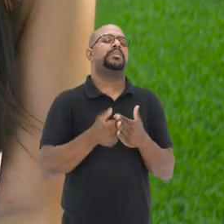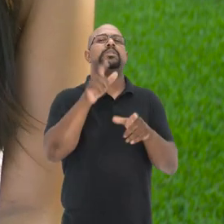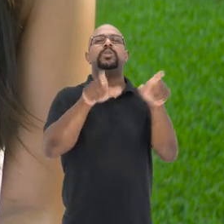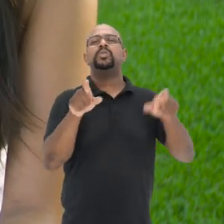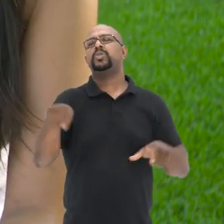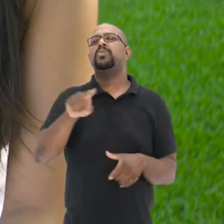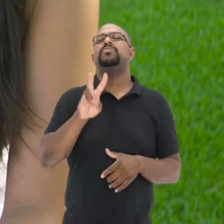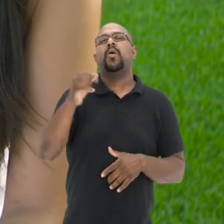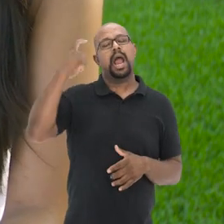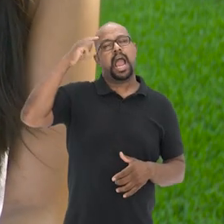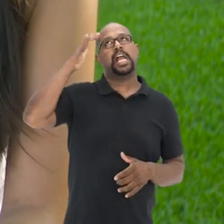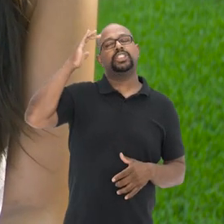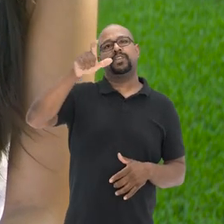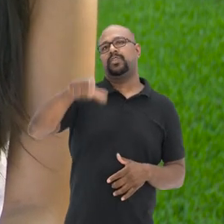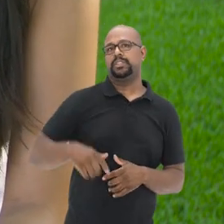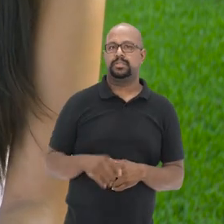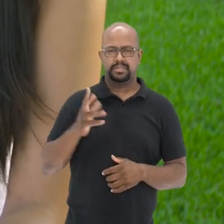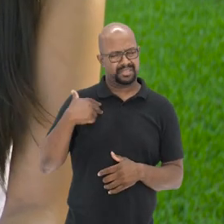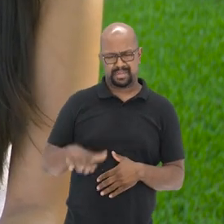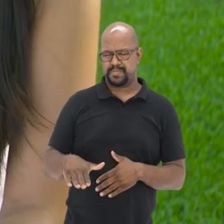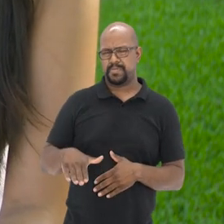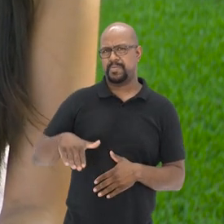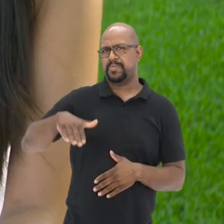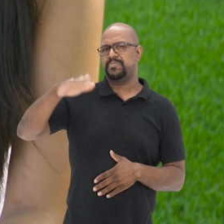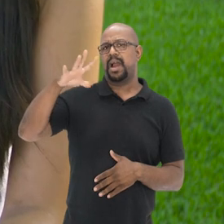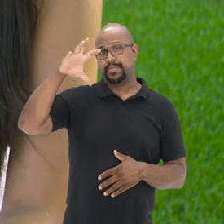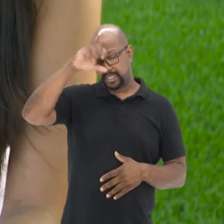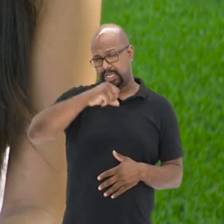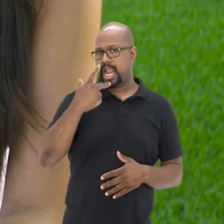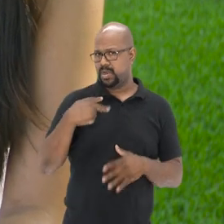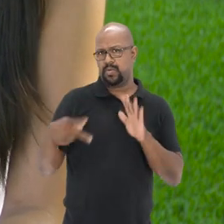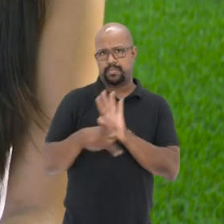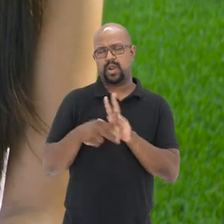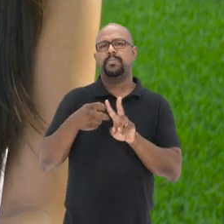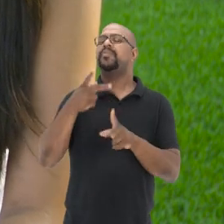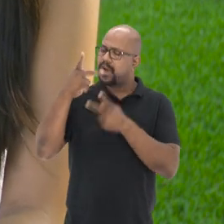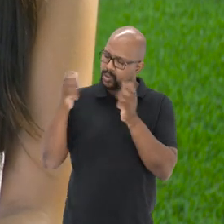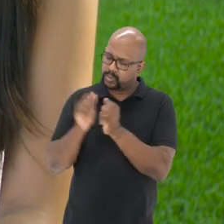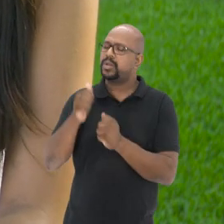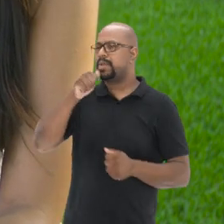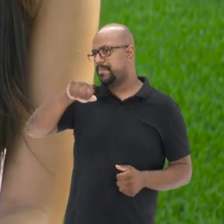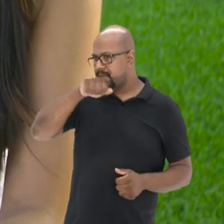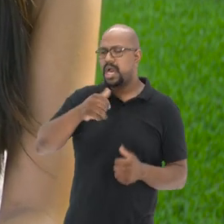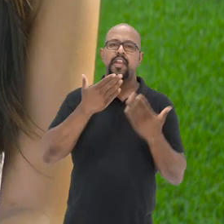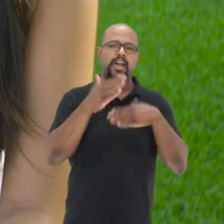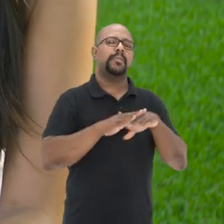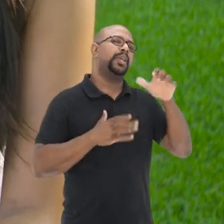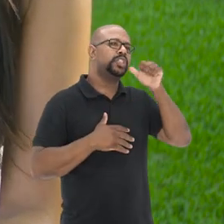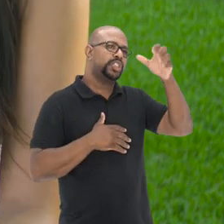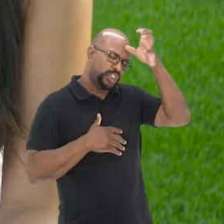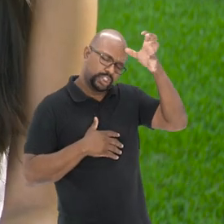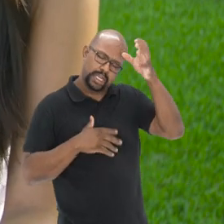as pessoas vão achar. Desde criança eu aprendi a língua e falo junto com ela, e falo com as